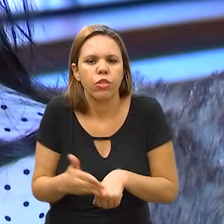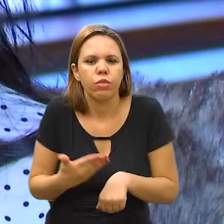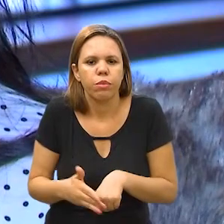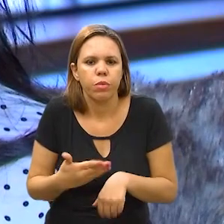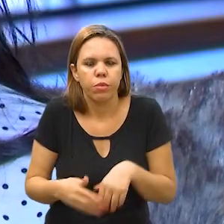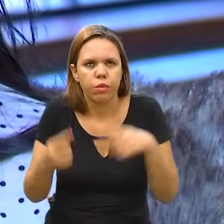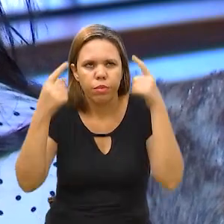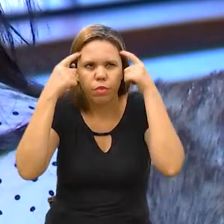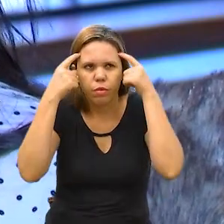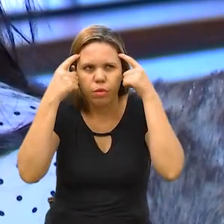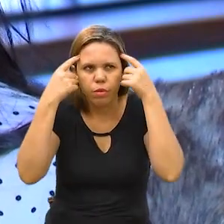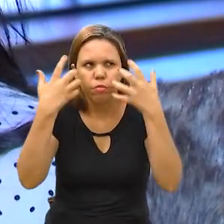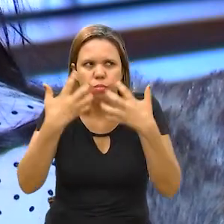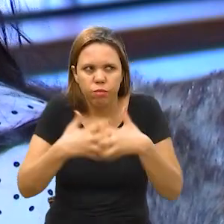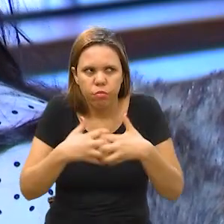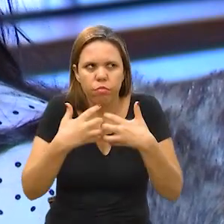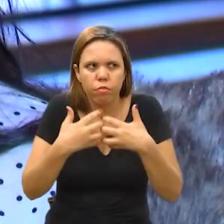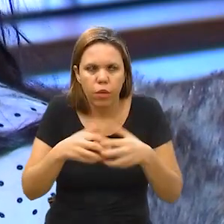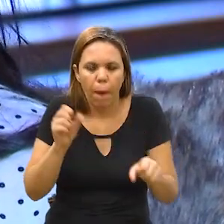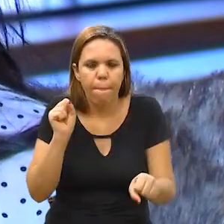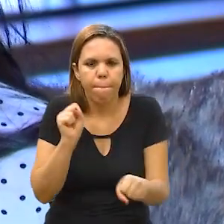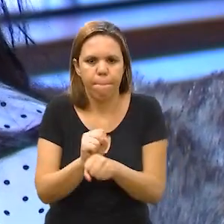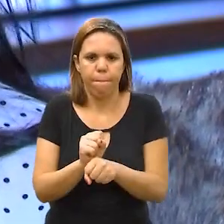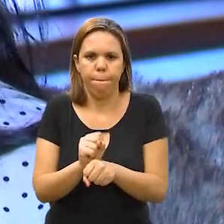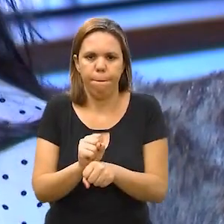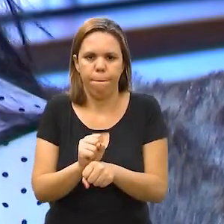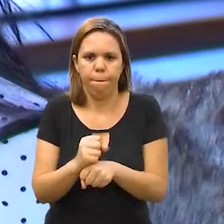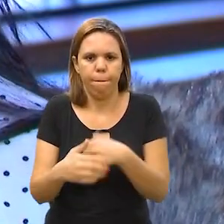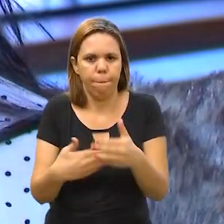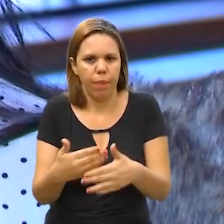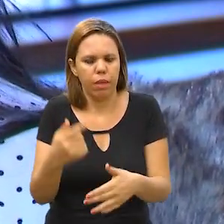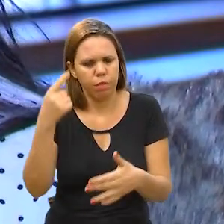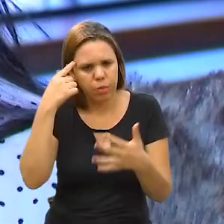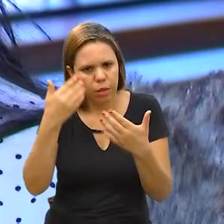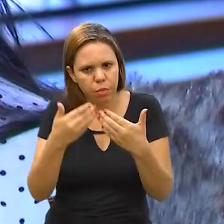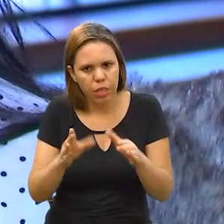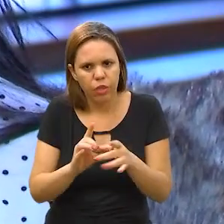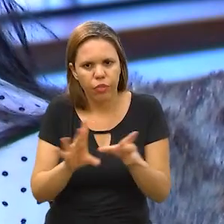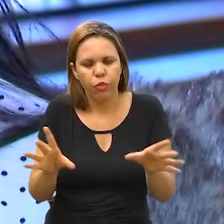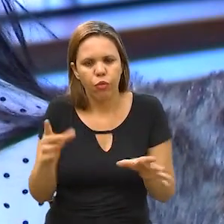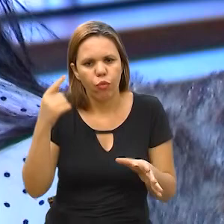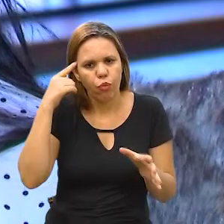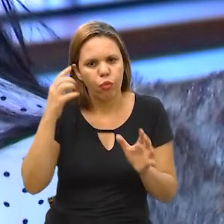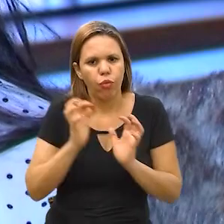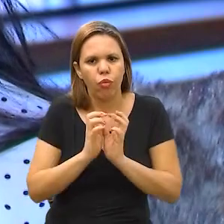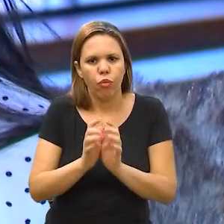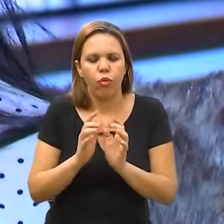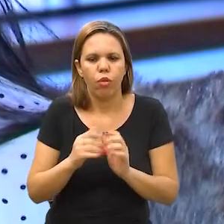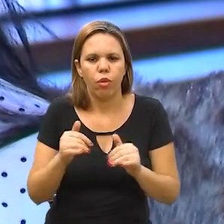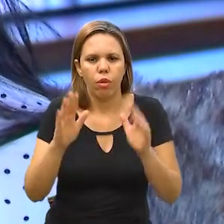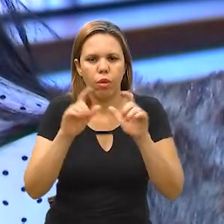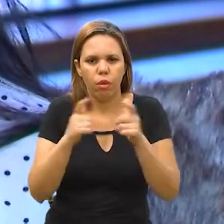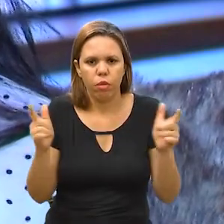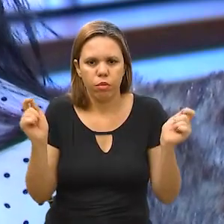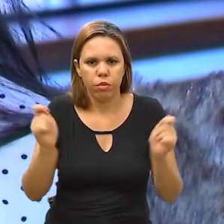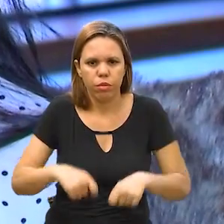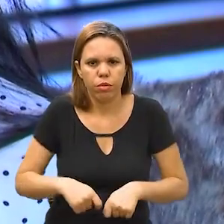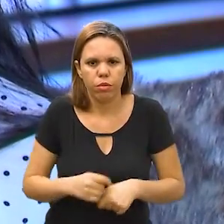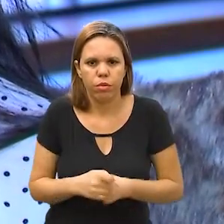da meditação, você quebra esse automatismo. Você permite que a sua mente funcione muito mais, você aumenta a